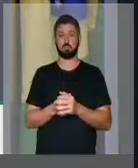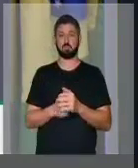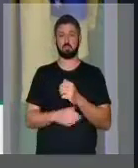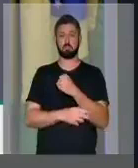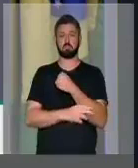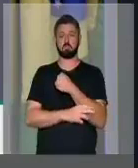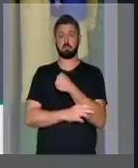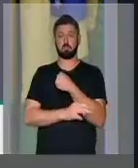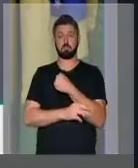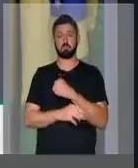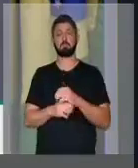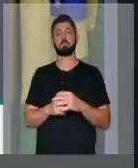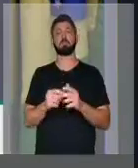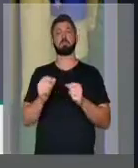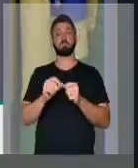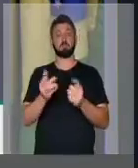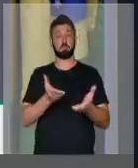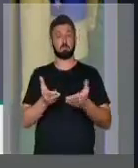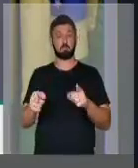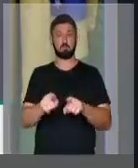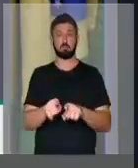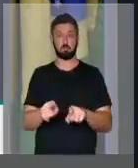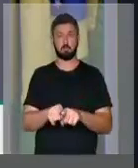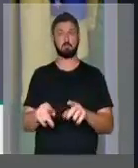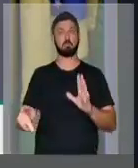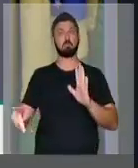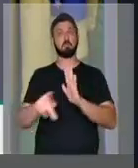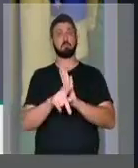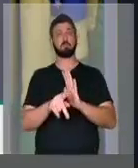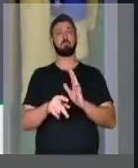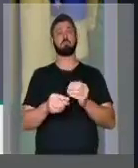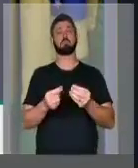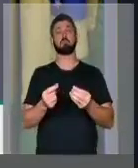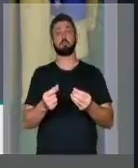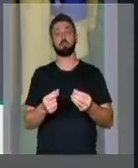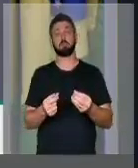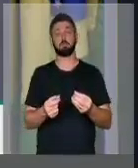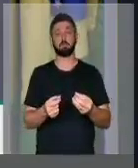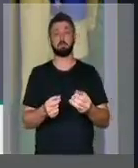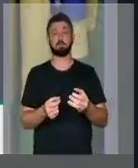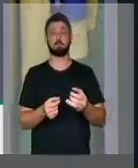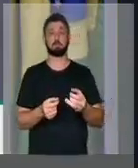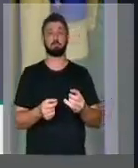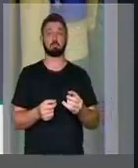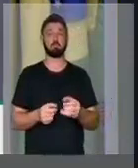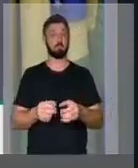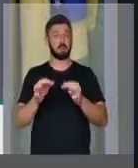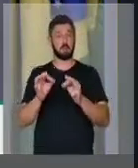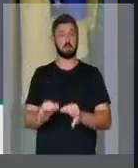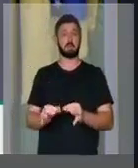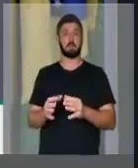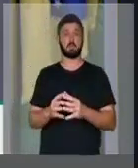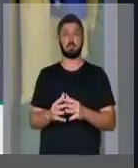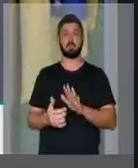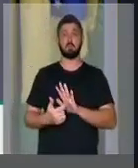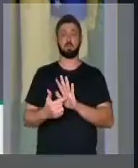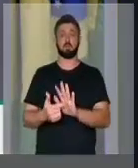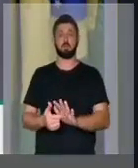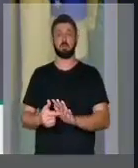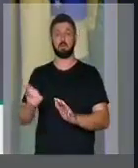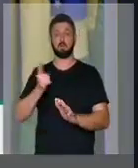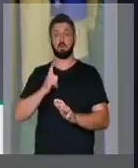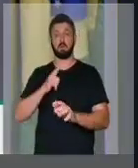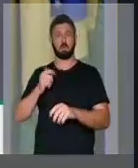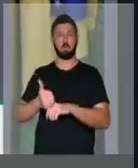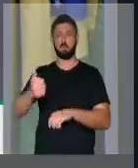Bandeira, pontualmente, prestou serviços na sua formulação, o que mostra exatamente do que havia de melhor da